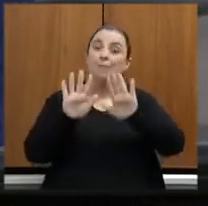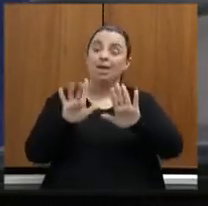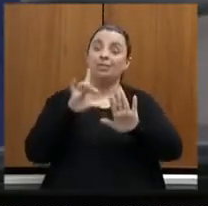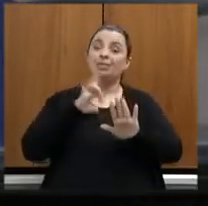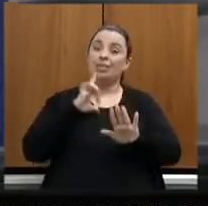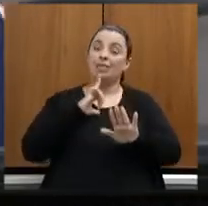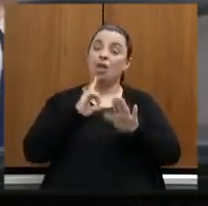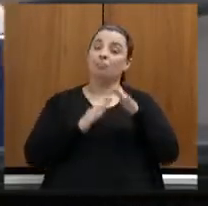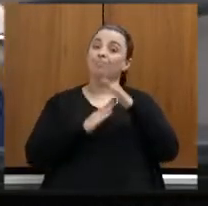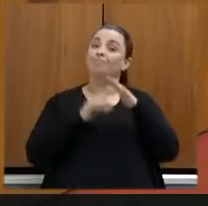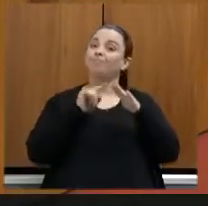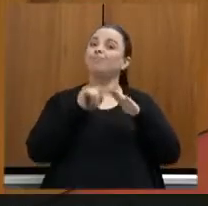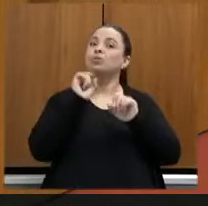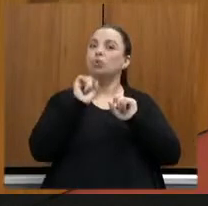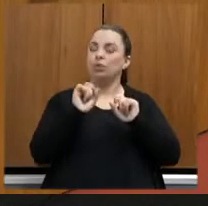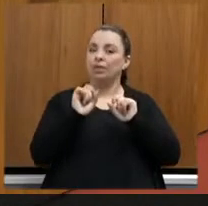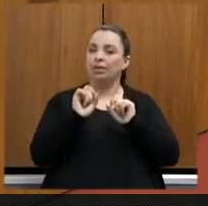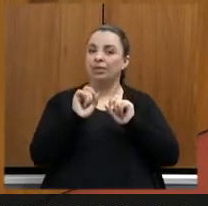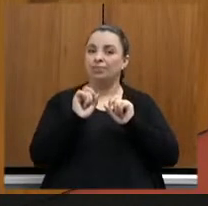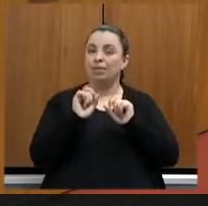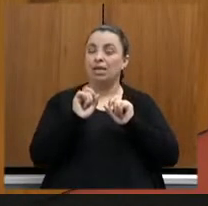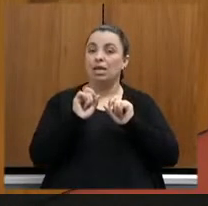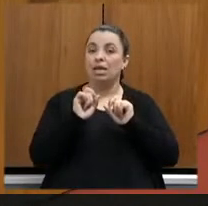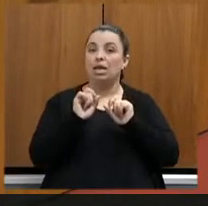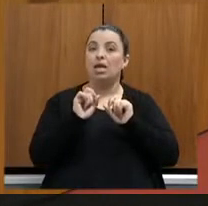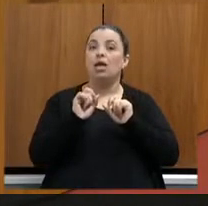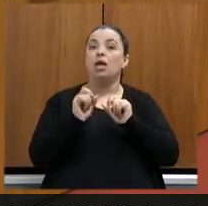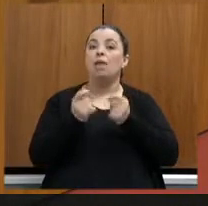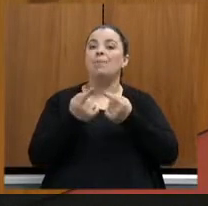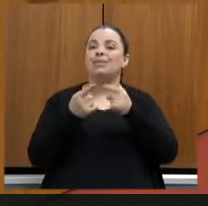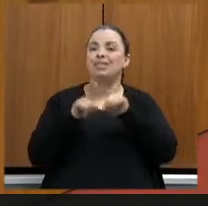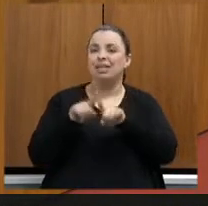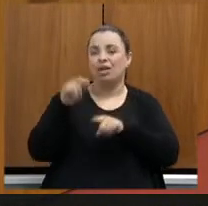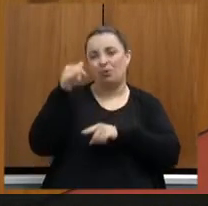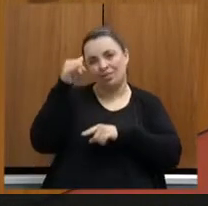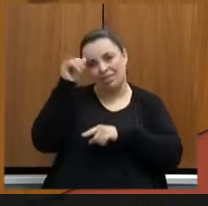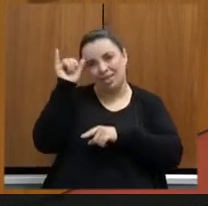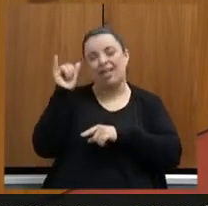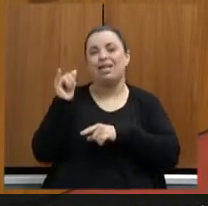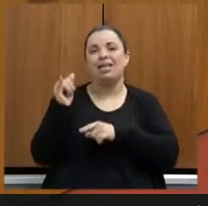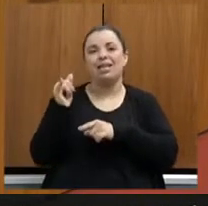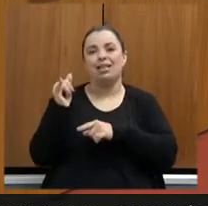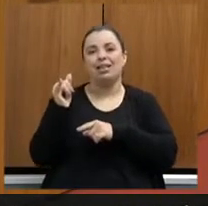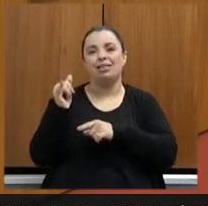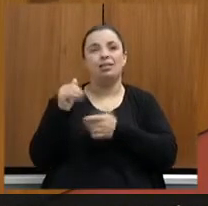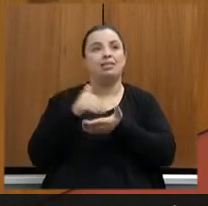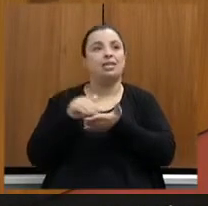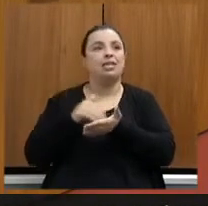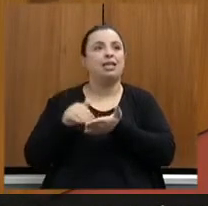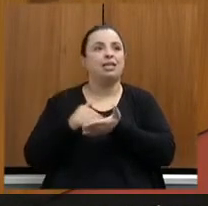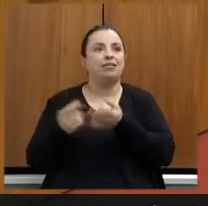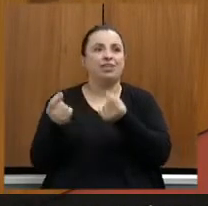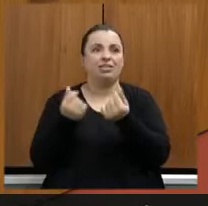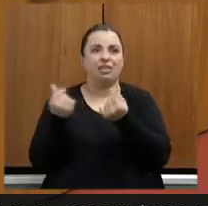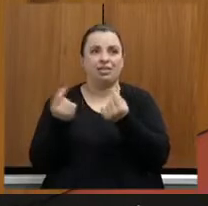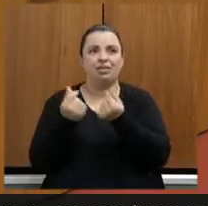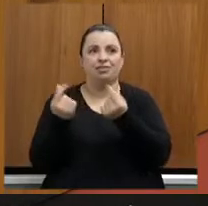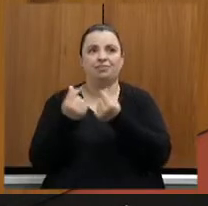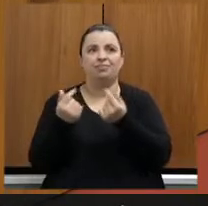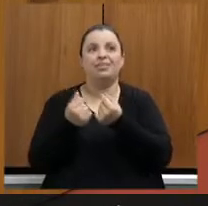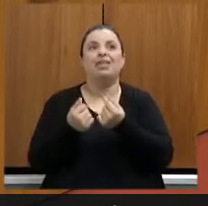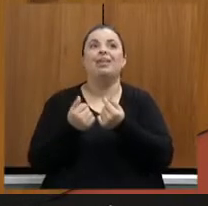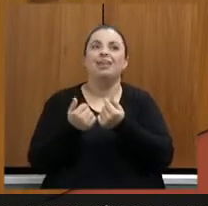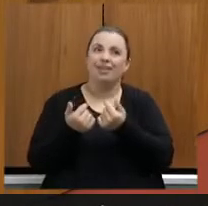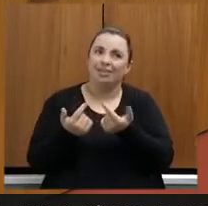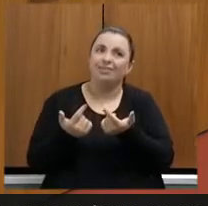em que o nosso cadastro da secretaria da Agricultura ele é o mesmo cadastro que a secretaria usa nas questões fiscais